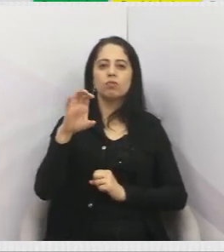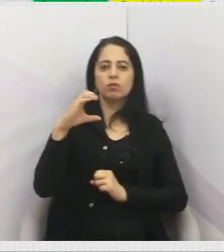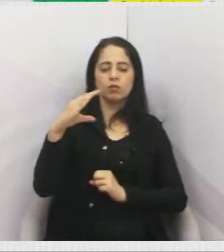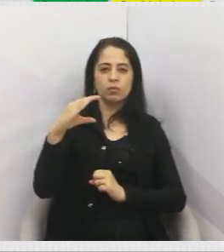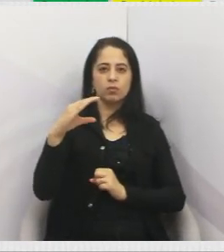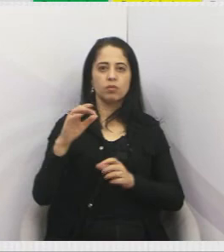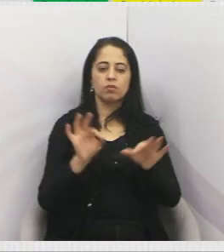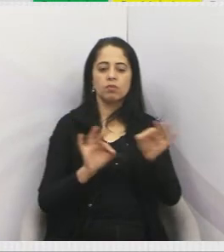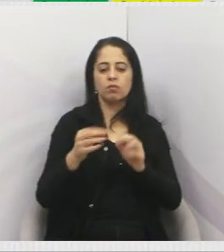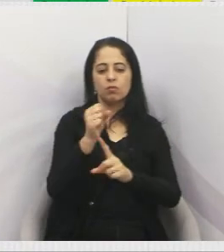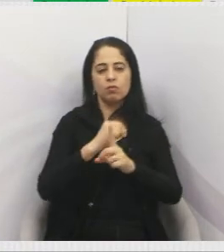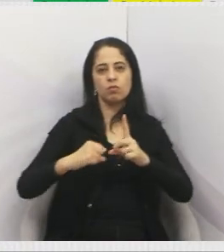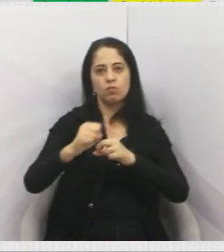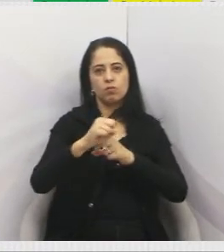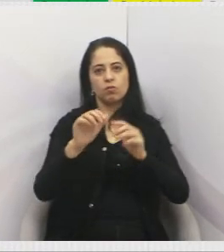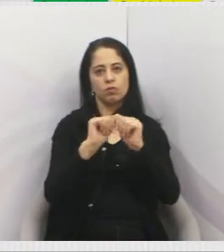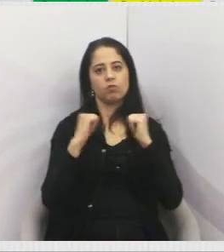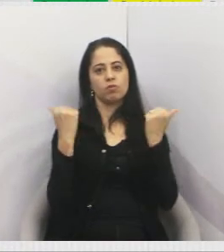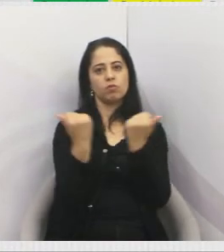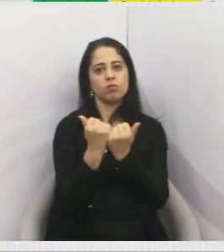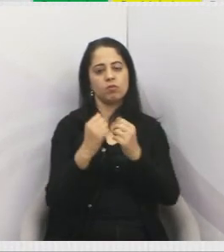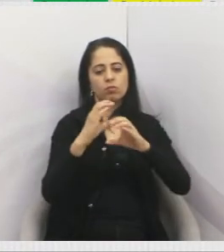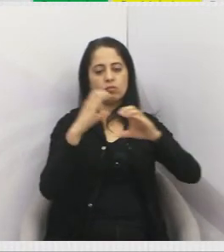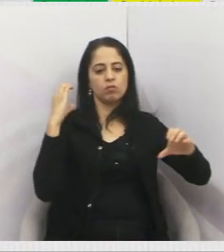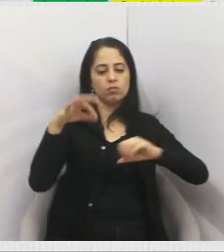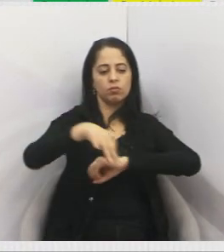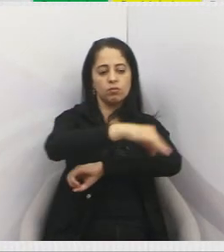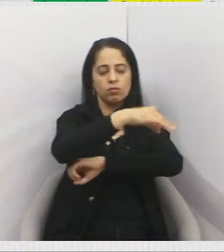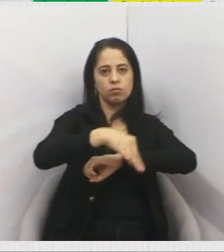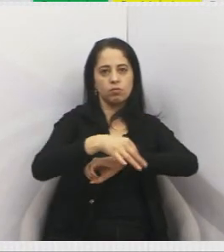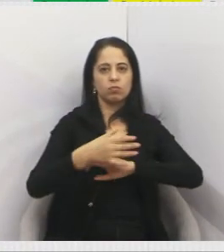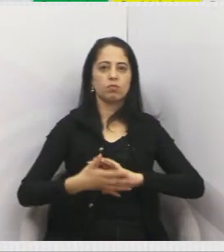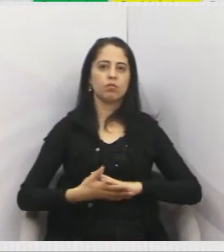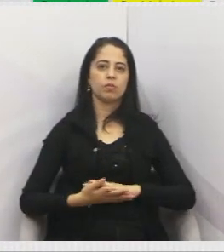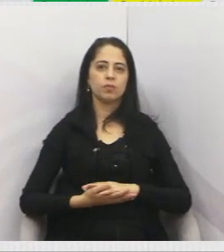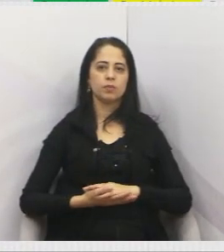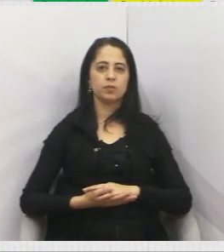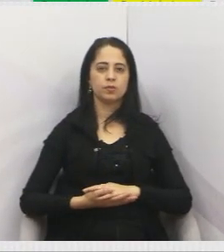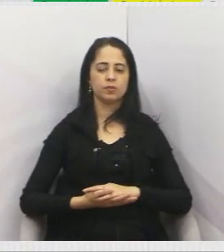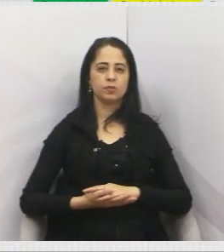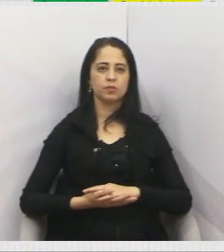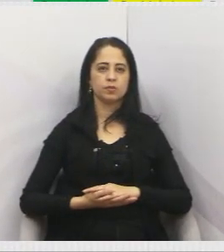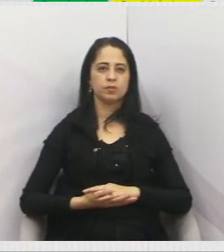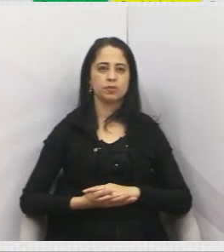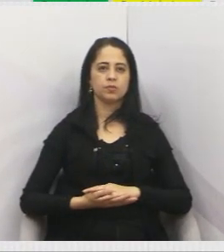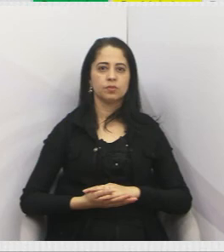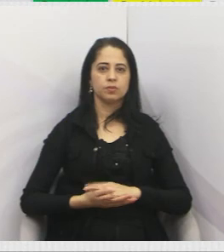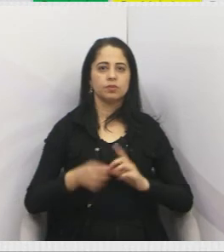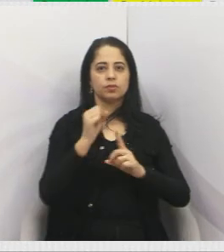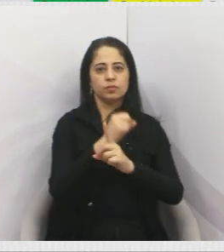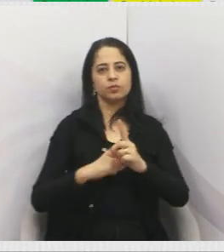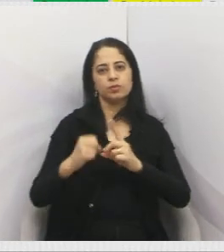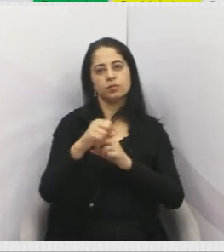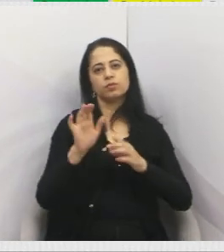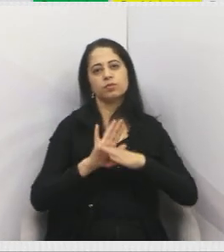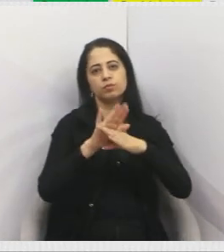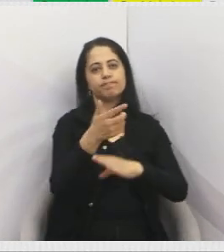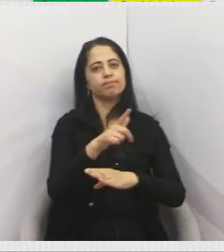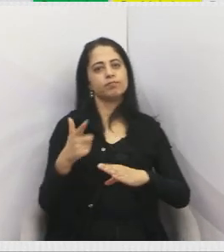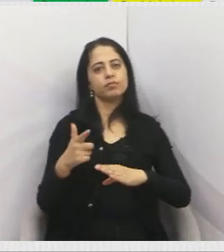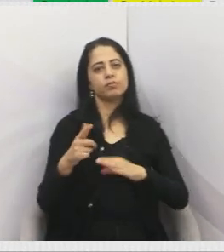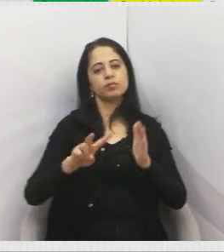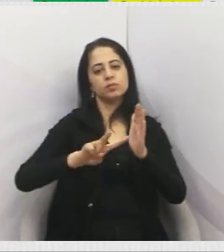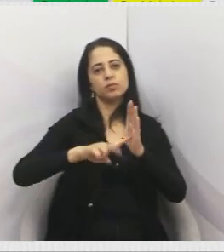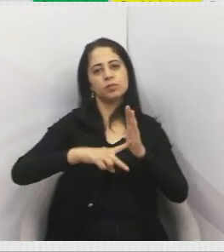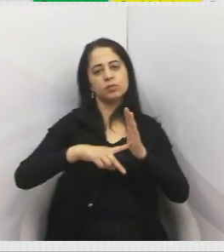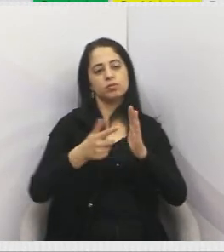organização da sociedade civil, Associação dos Engenheiros e Arquitetos. Movimentos populares em branco, entidade de